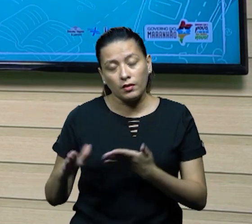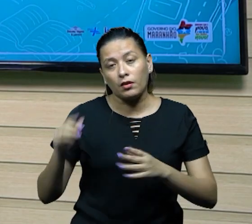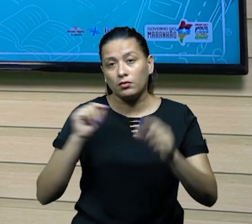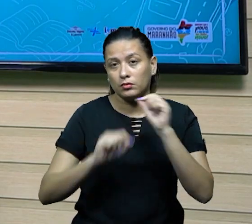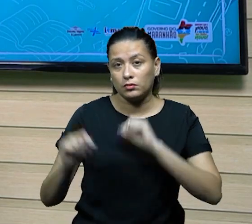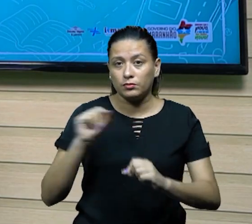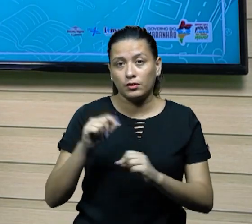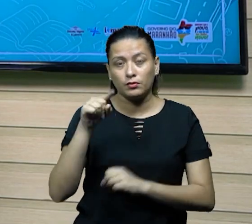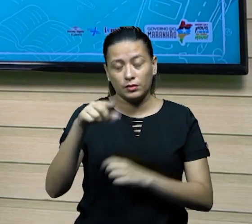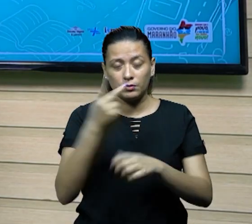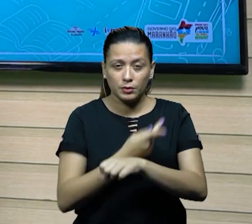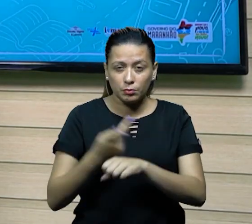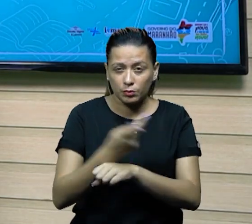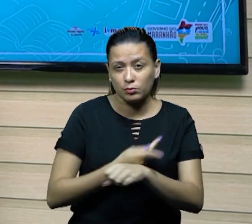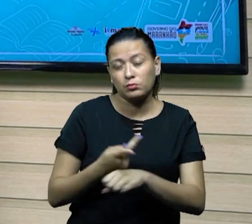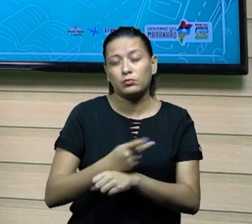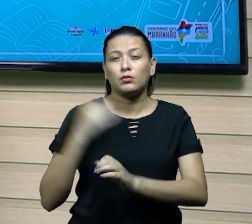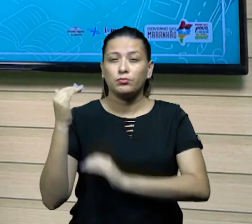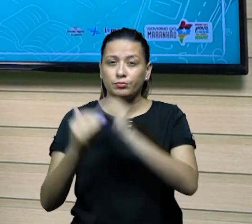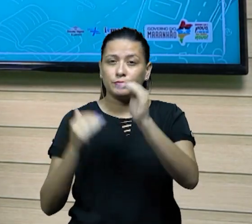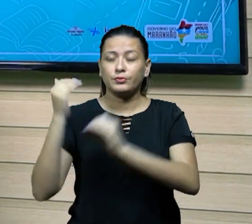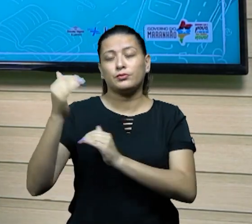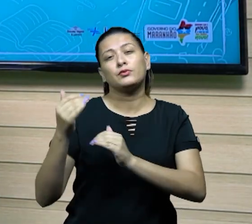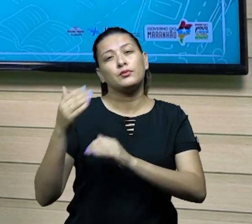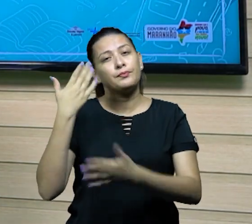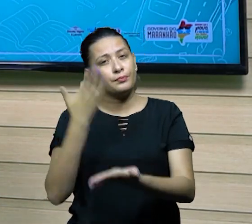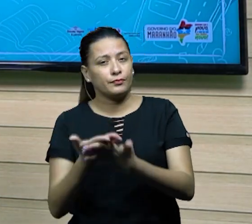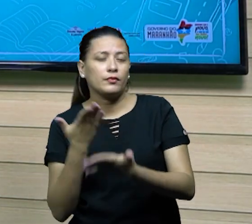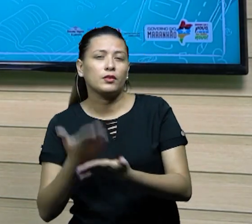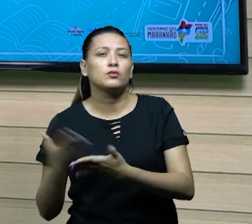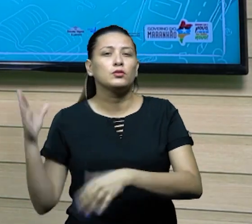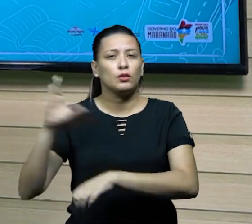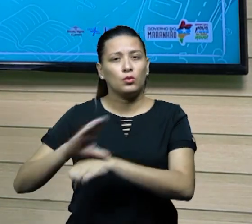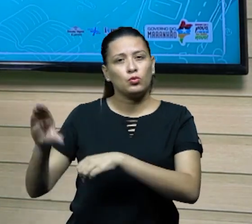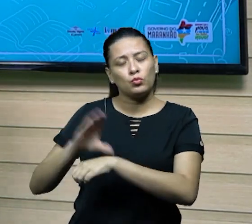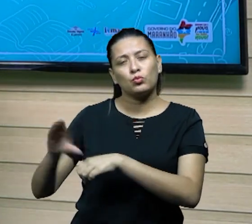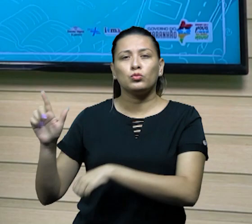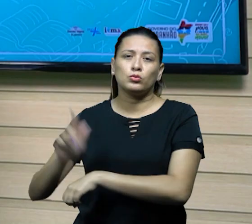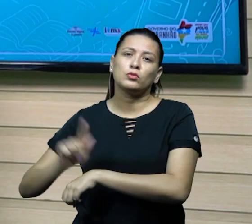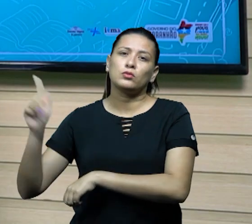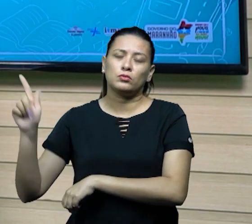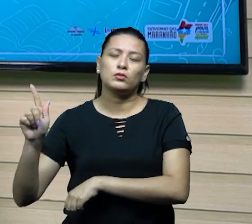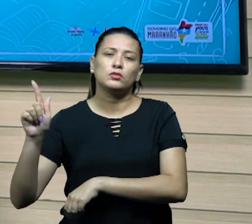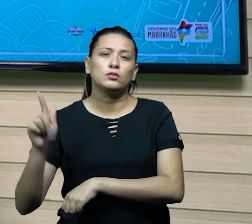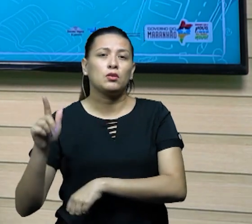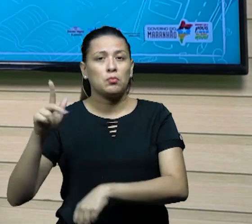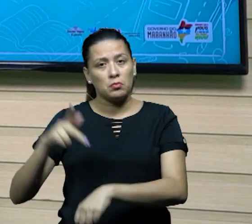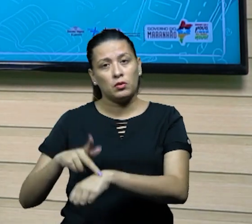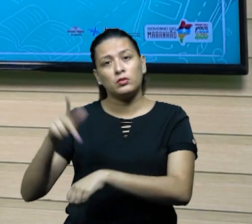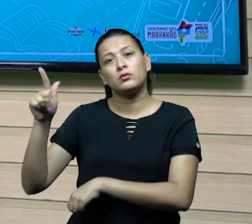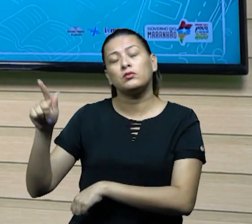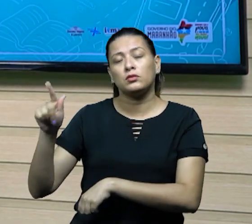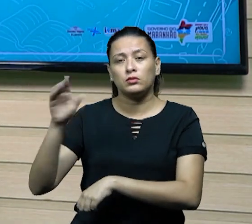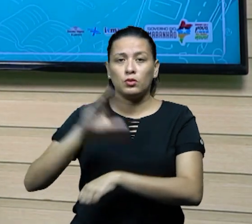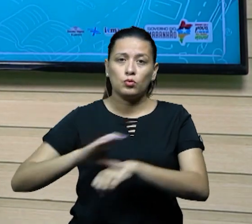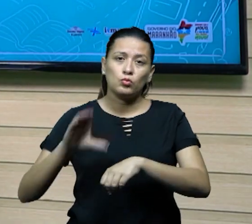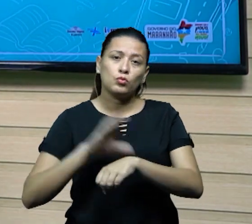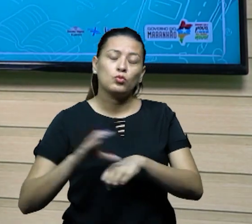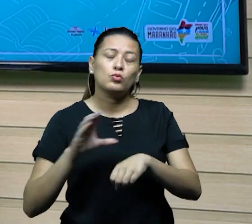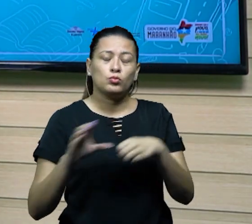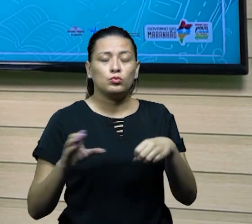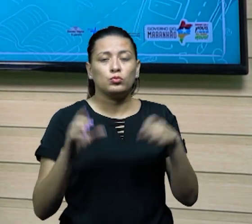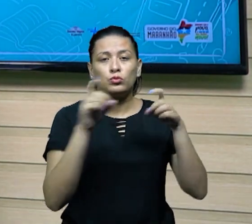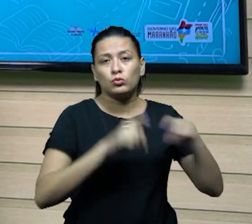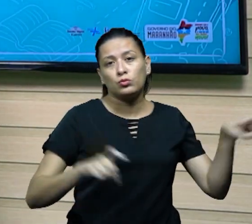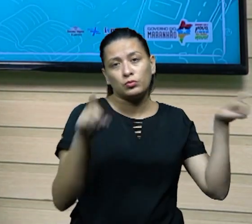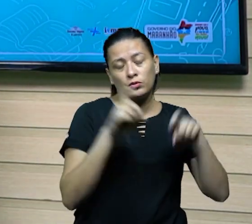fazer seu curso superior, é fazer um curso técnico, é fazer uma especialização, é fazer bons cursos de informática, é fazer um curso de idioma. Então, quanto